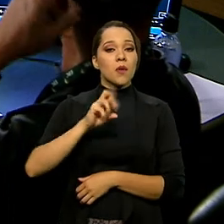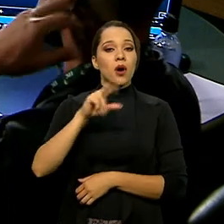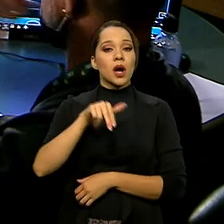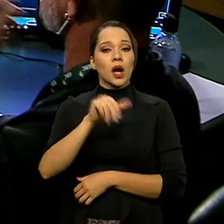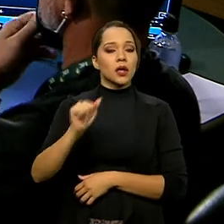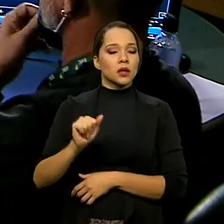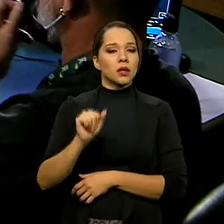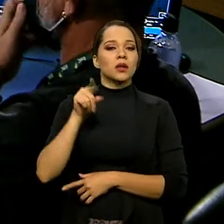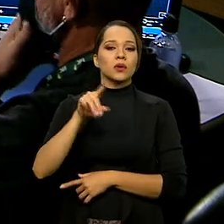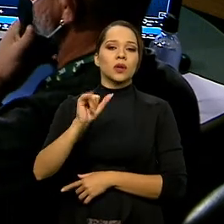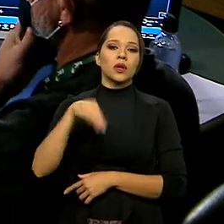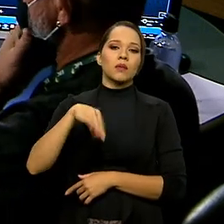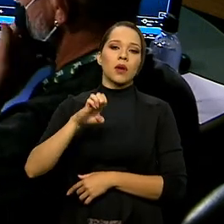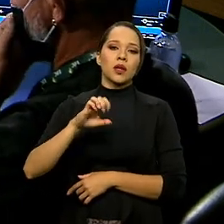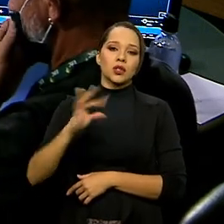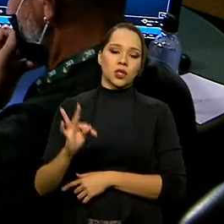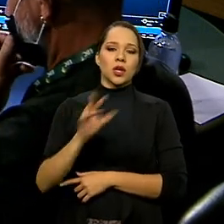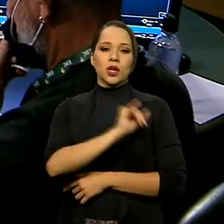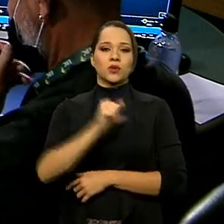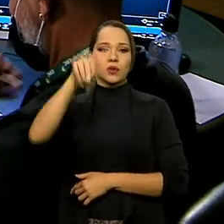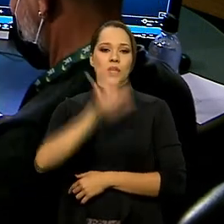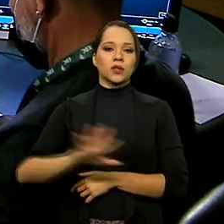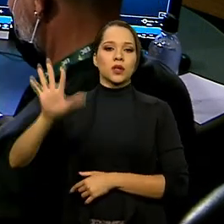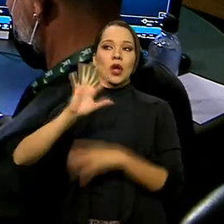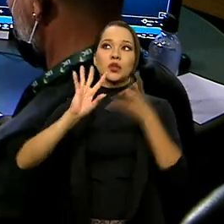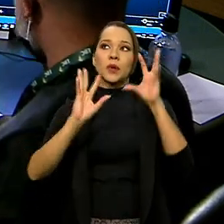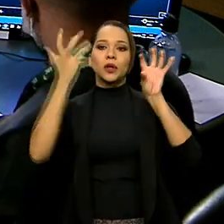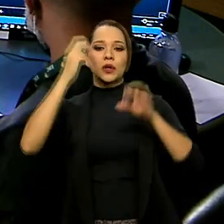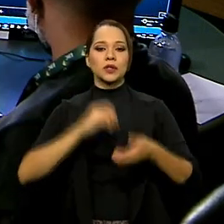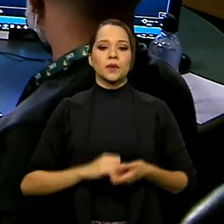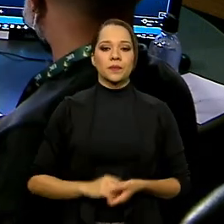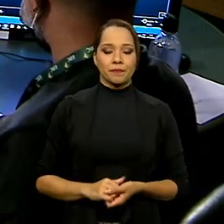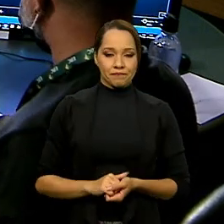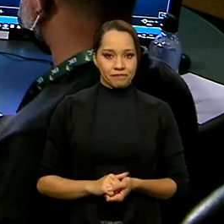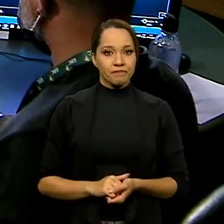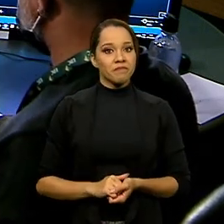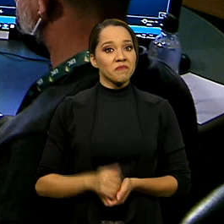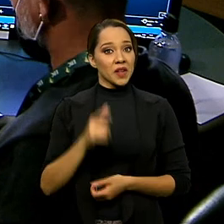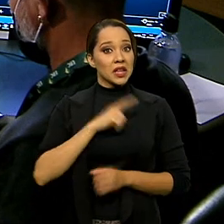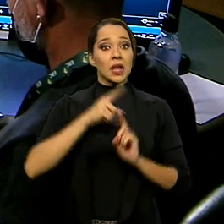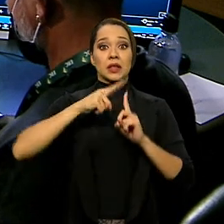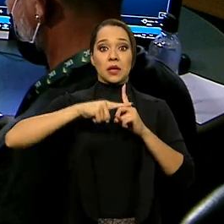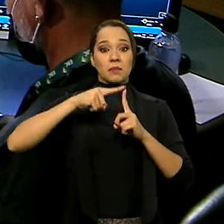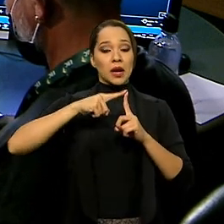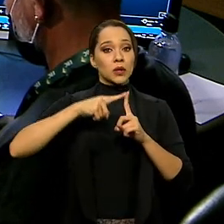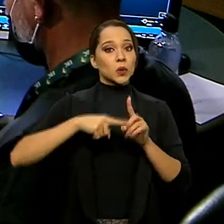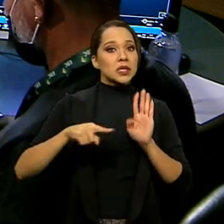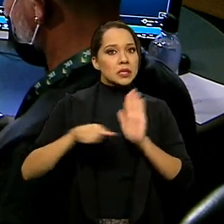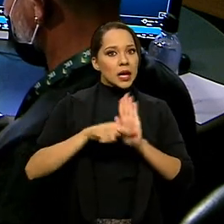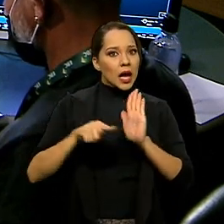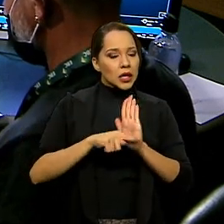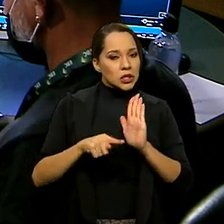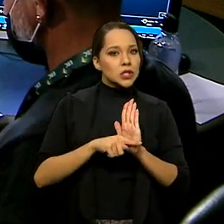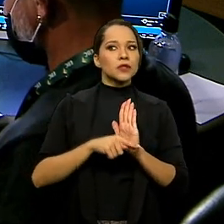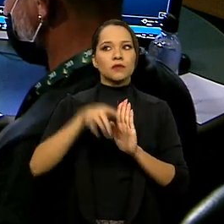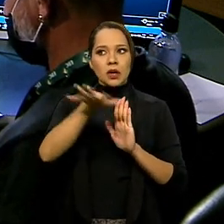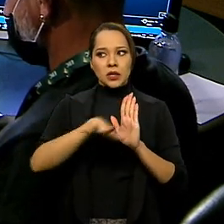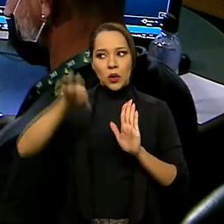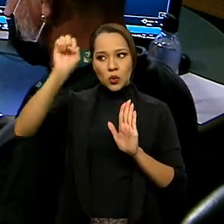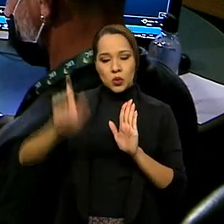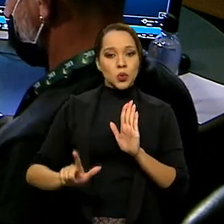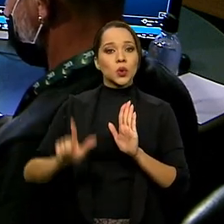Almeida, do INMET, Instituto Nacional de Meteorologia. Teremos temperaturas negativas em partes da região